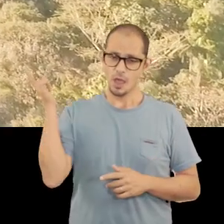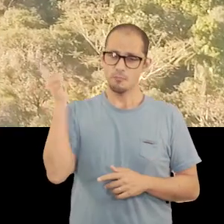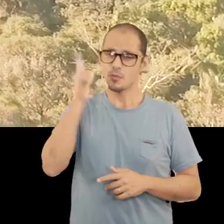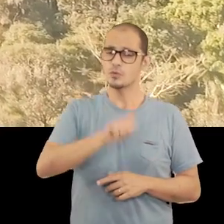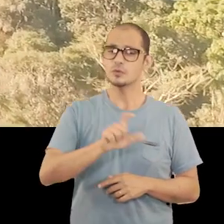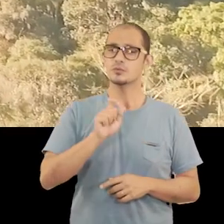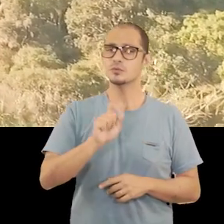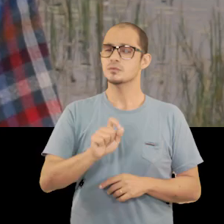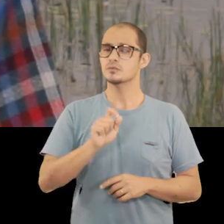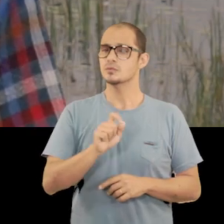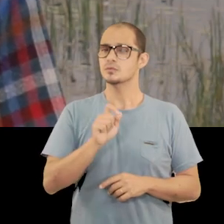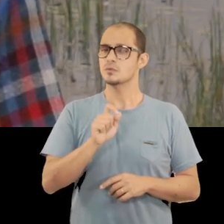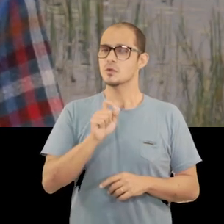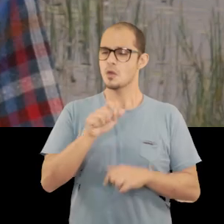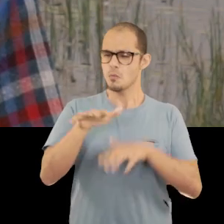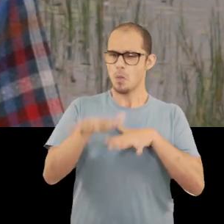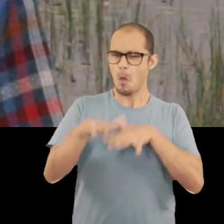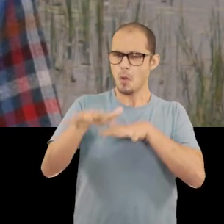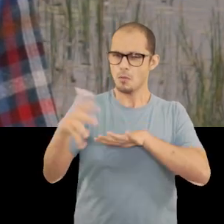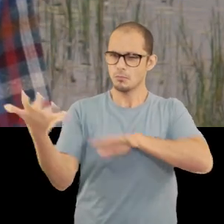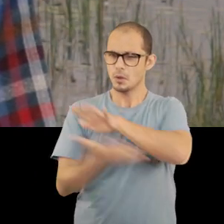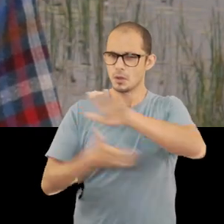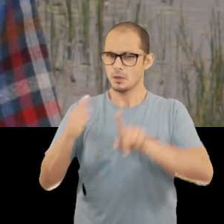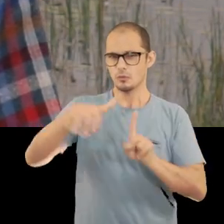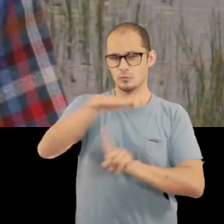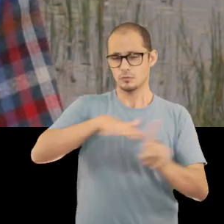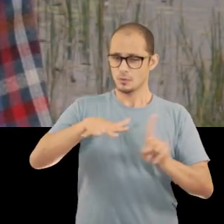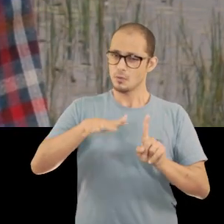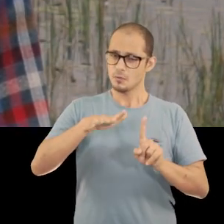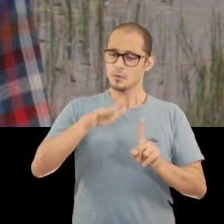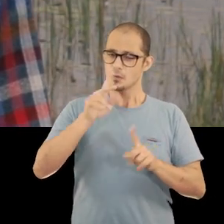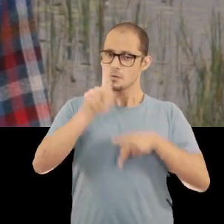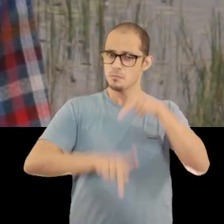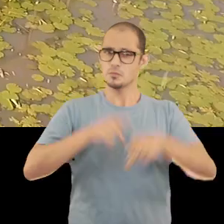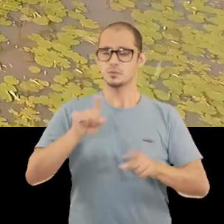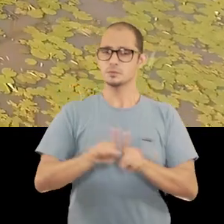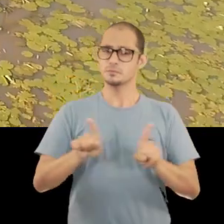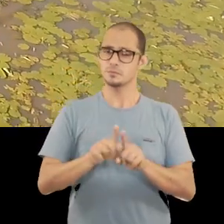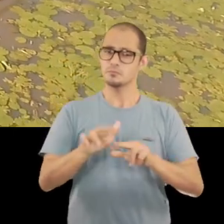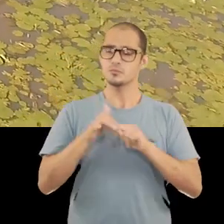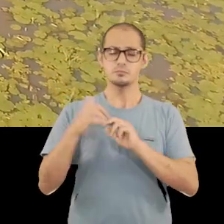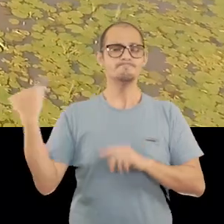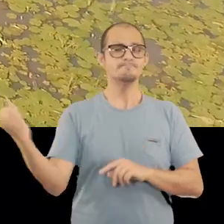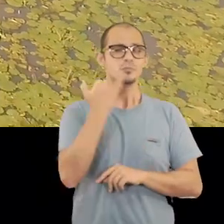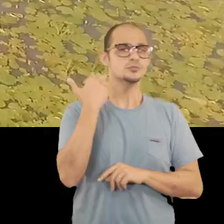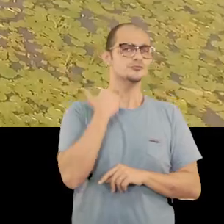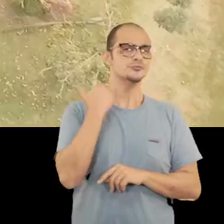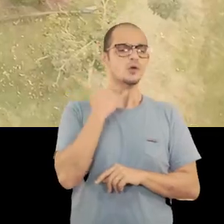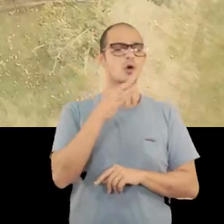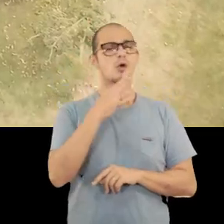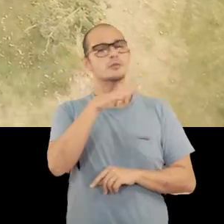Isso aqui é fruto da conquista de uma mobilização social e uma conquista pública. É fundamental que toda a sociedade